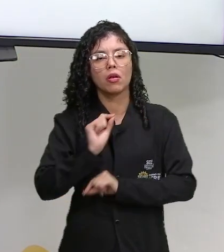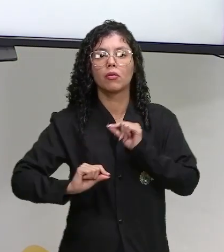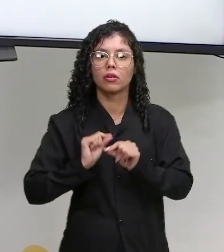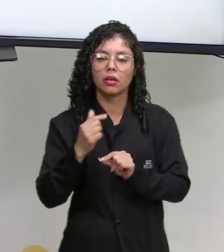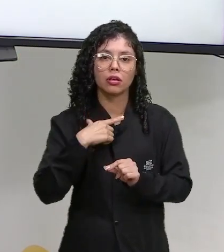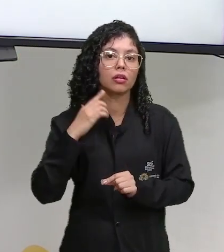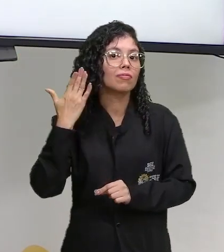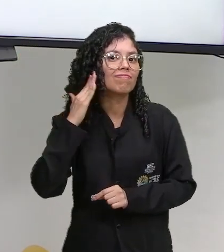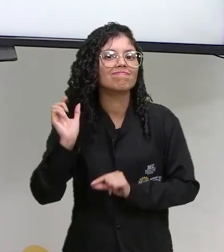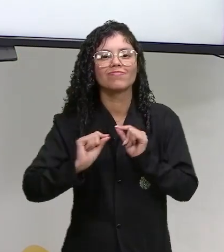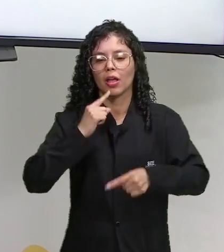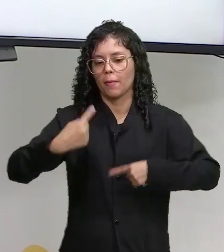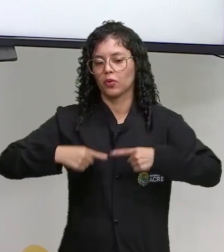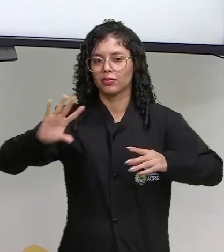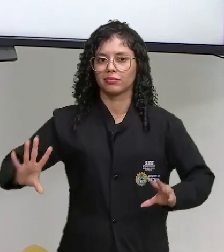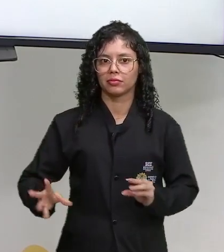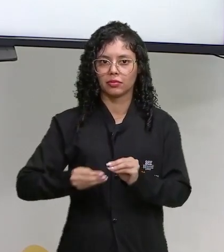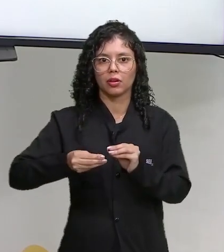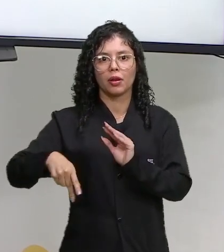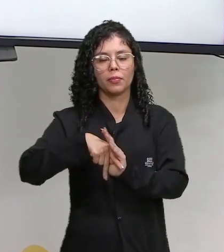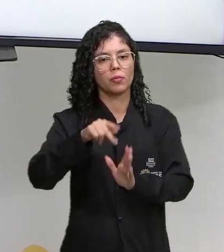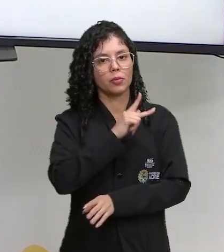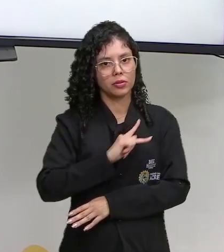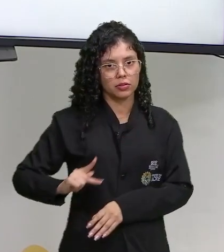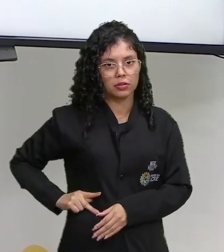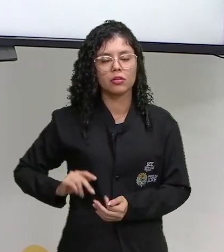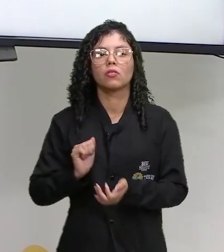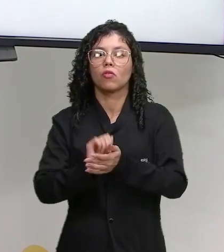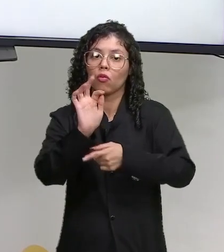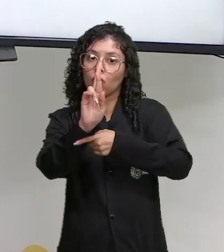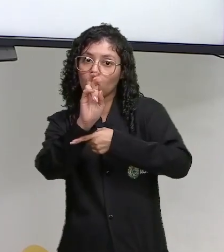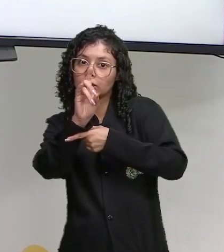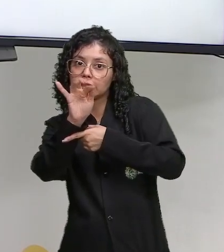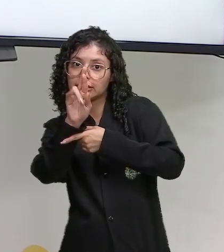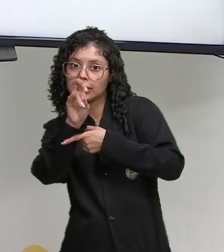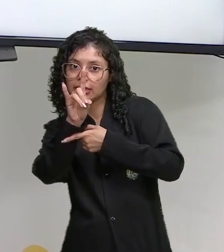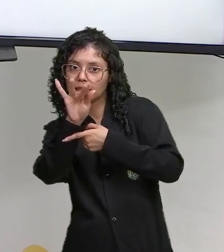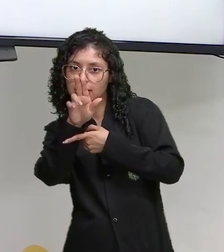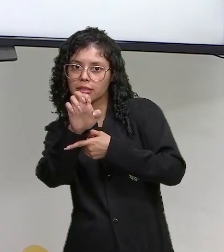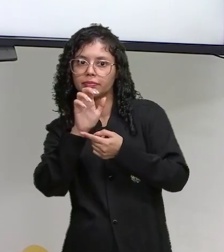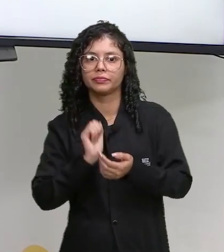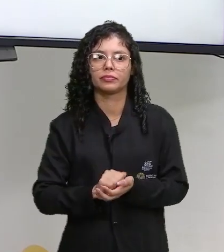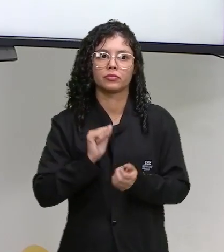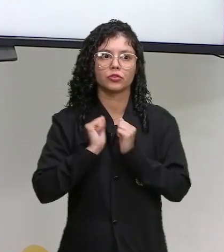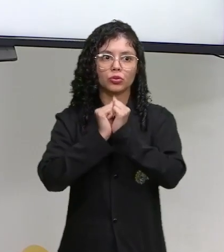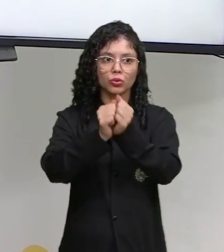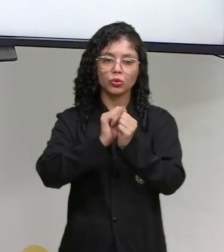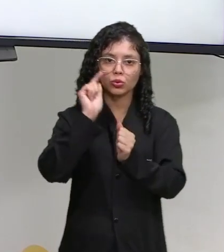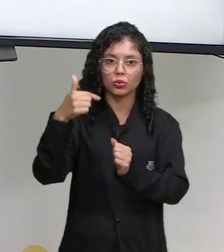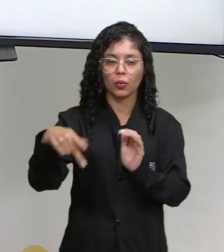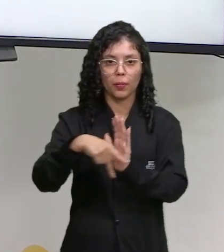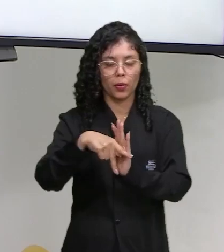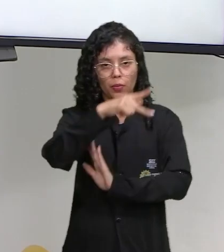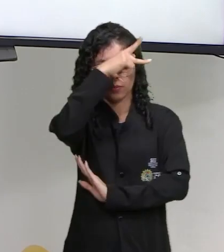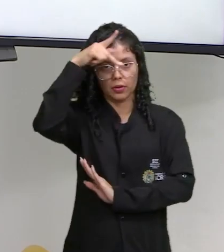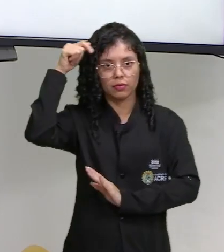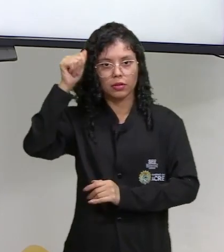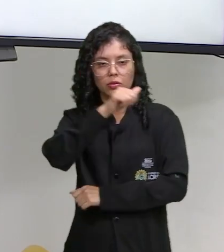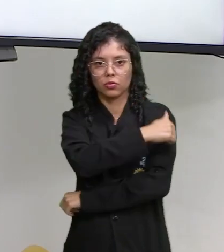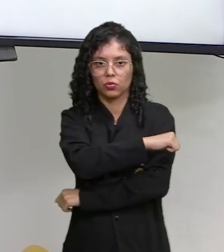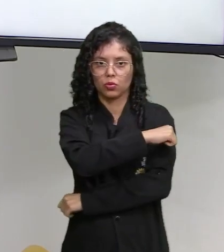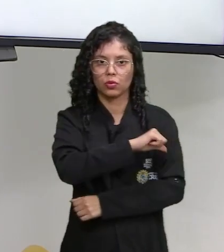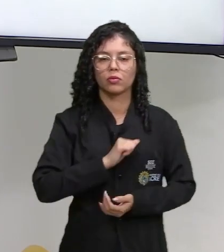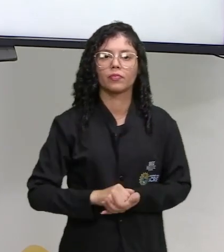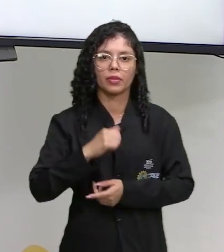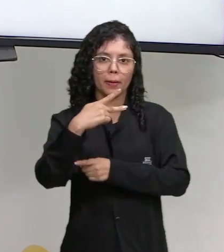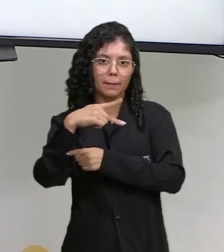que entender a política implementada pelo presidente da época, que era Rodrigues Alves. Rodrigues Alves, né, juntamente com o prefeito do Rio de Janeiro,